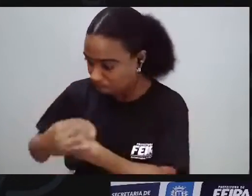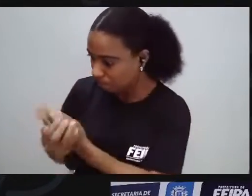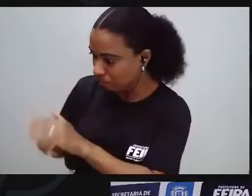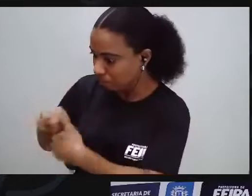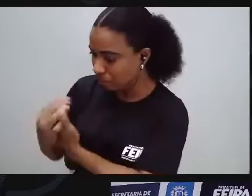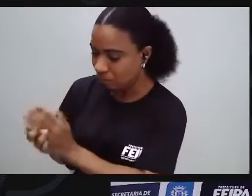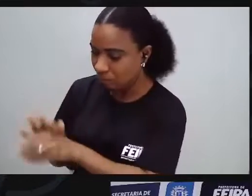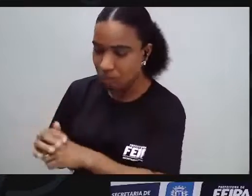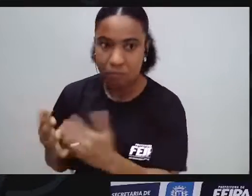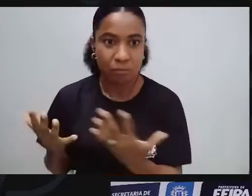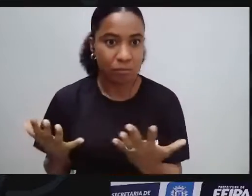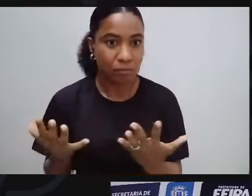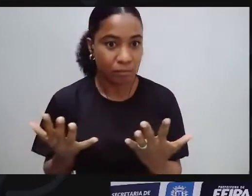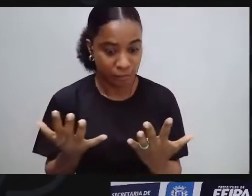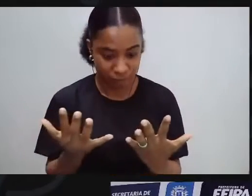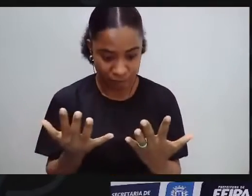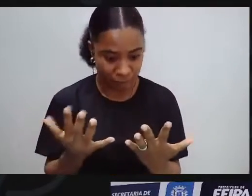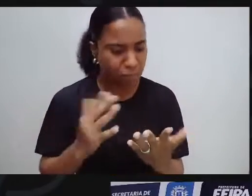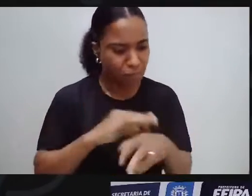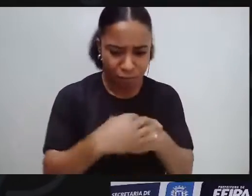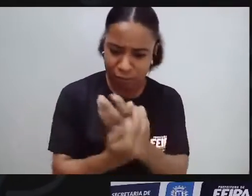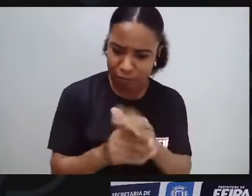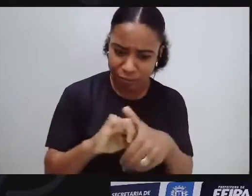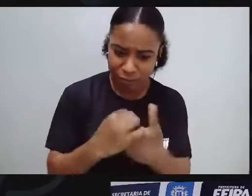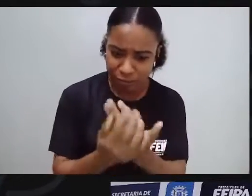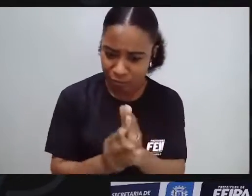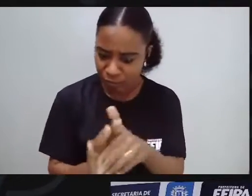lá na mão lá